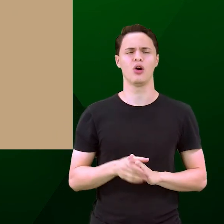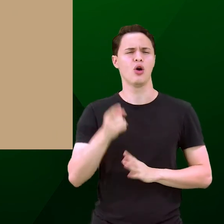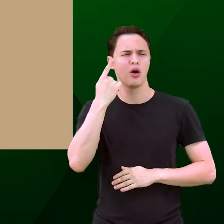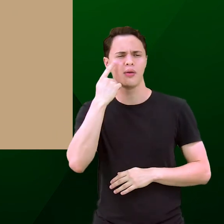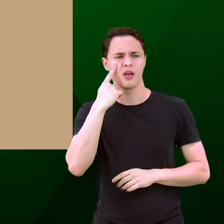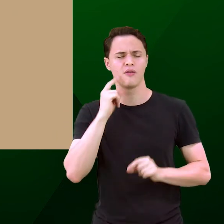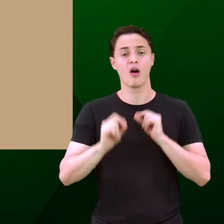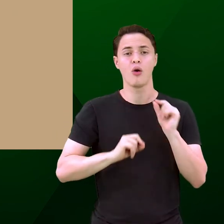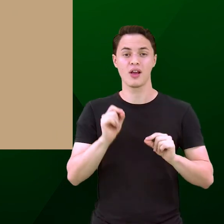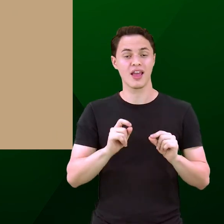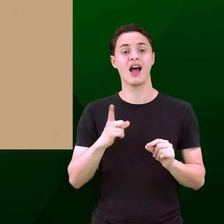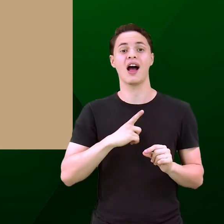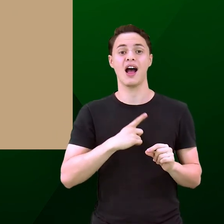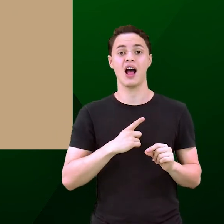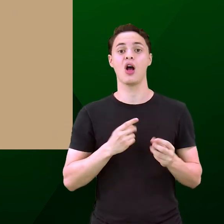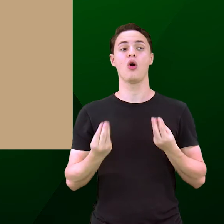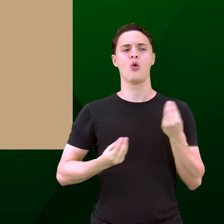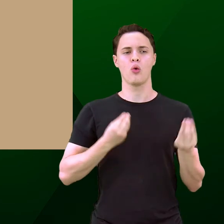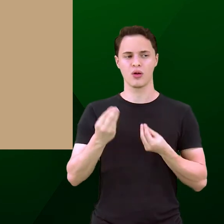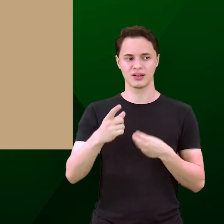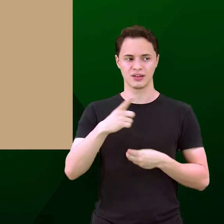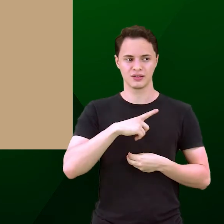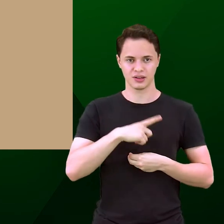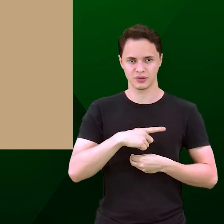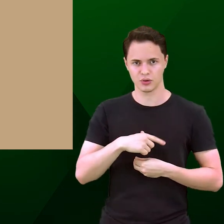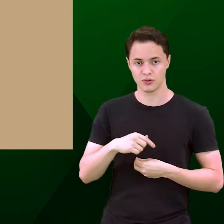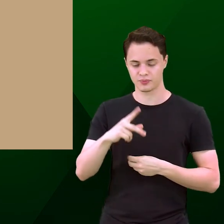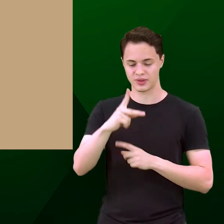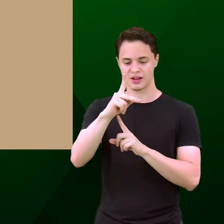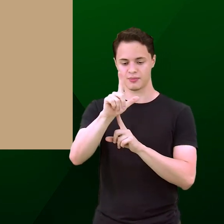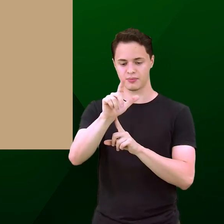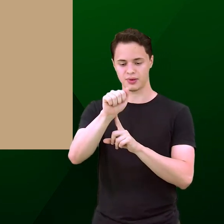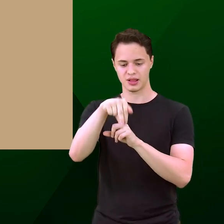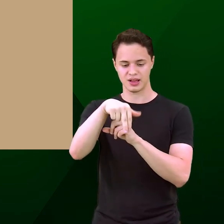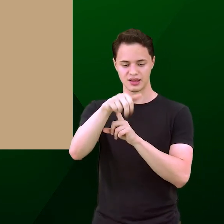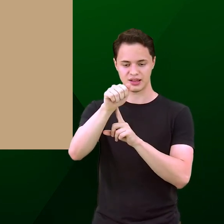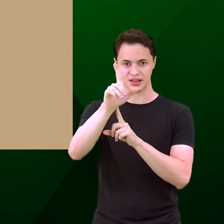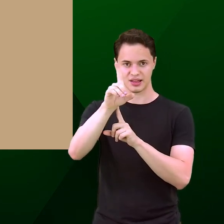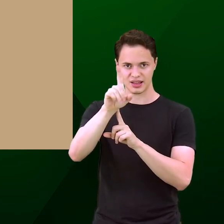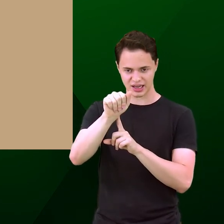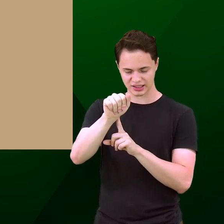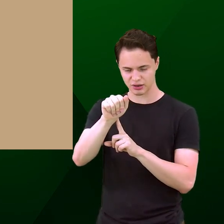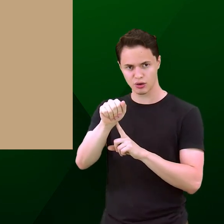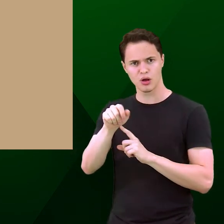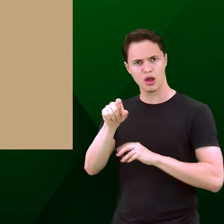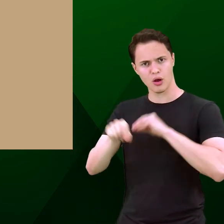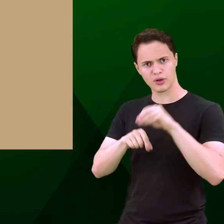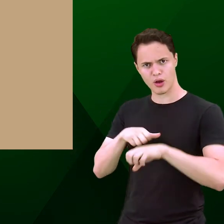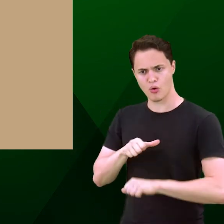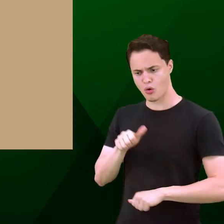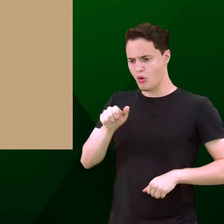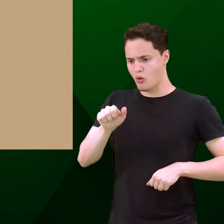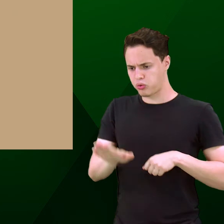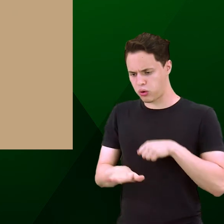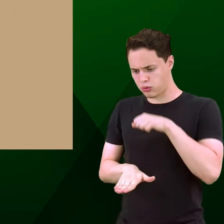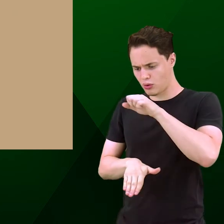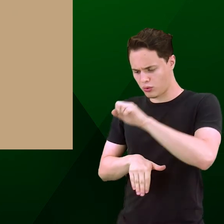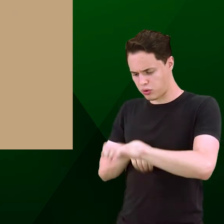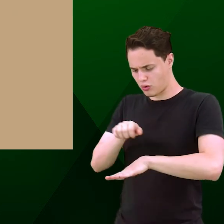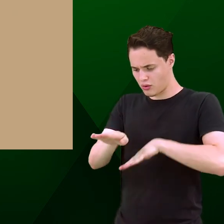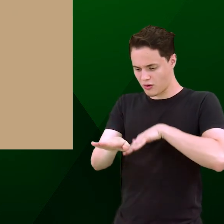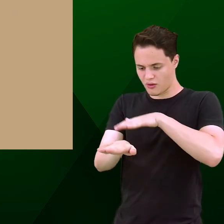opa, isso daqui eu aguento, mas amanhã não sei não, viu? Então toma cuidado. O repouso, como eu falei, é fundamental. Então